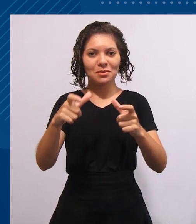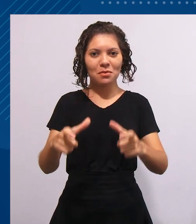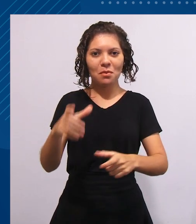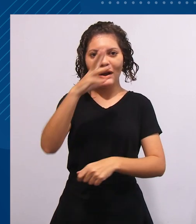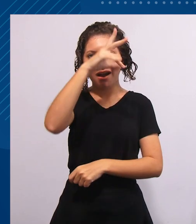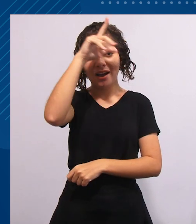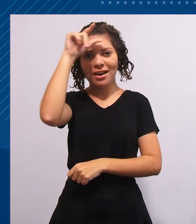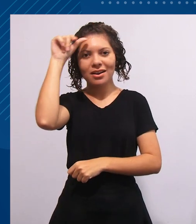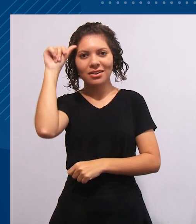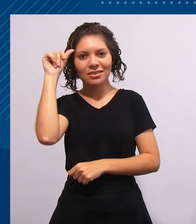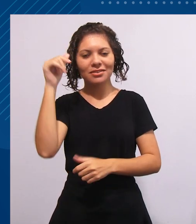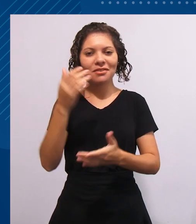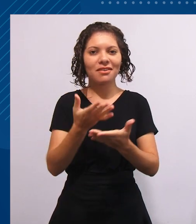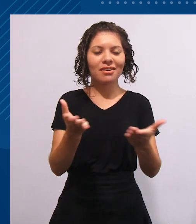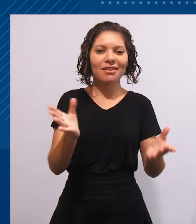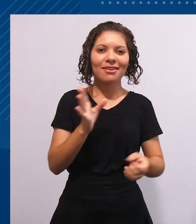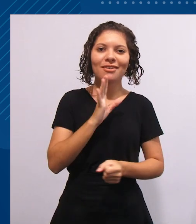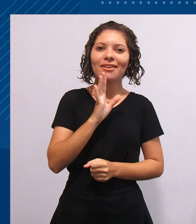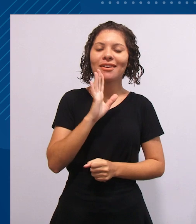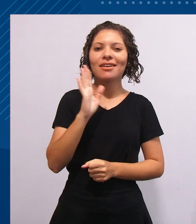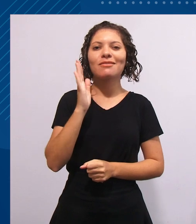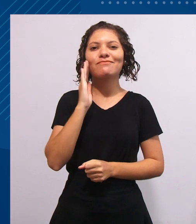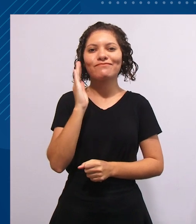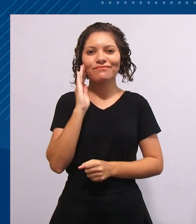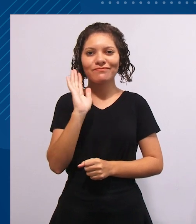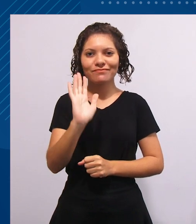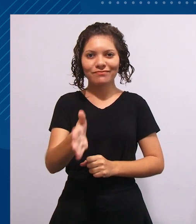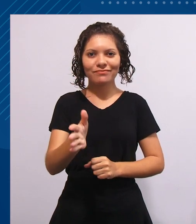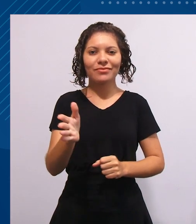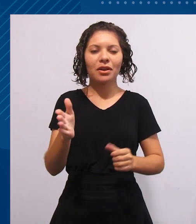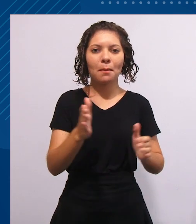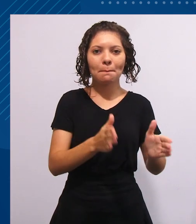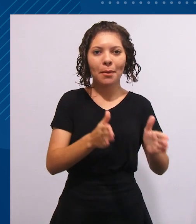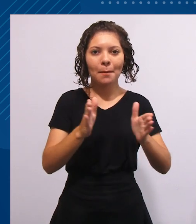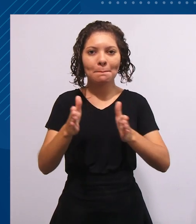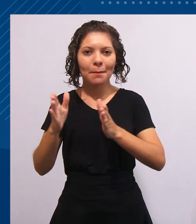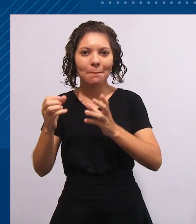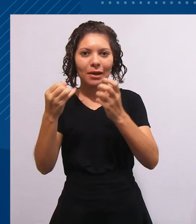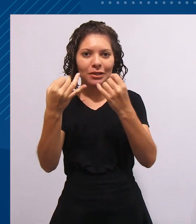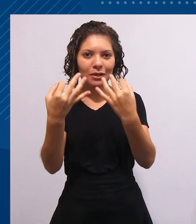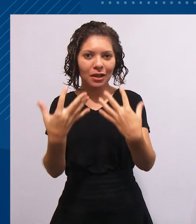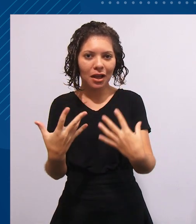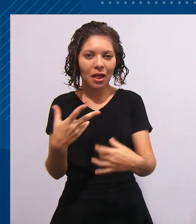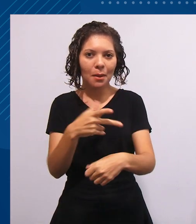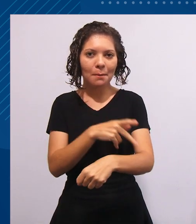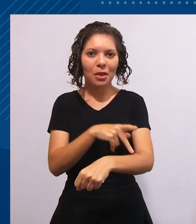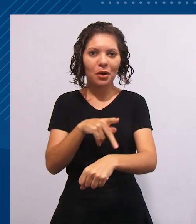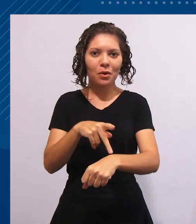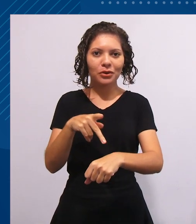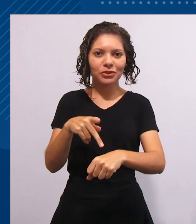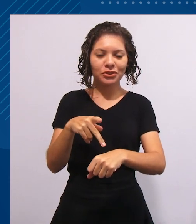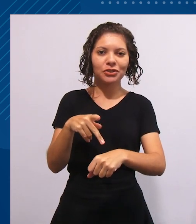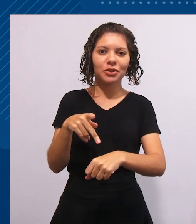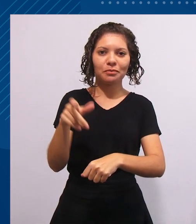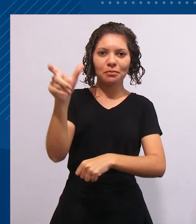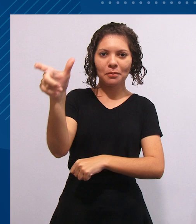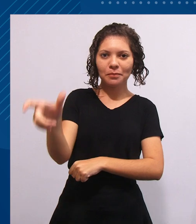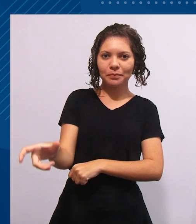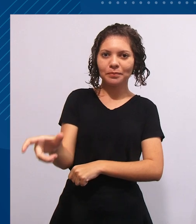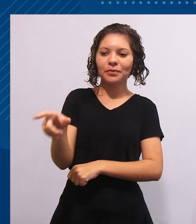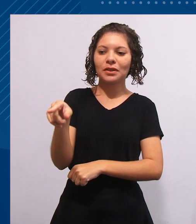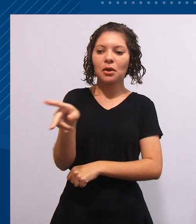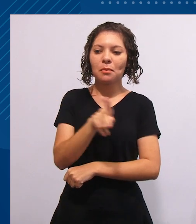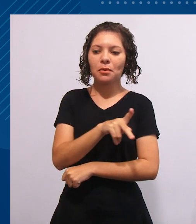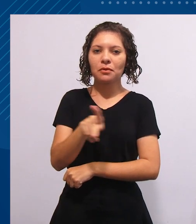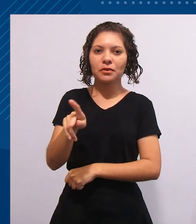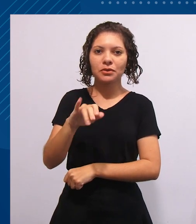já sabe que nesta série nós estamos tratando da pedagogia do dispositivo o nosso convidado especial professor Araújo e